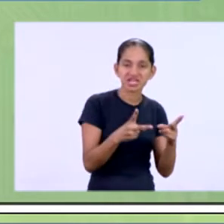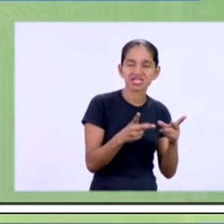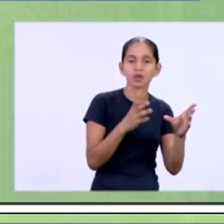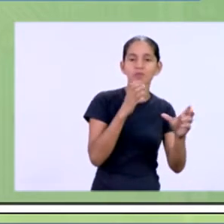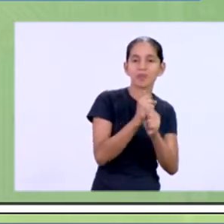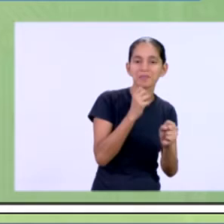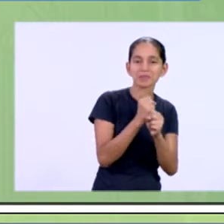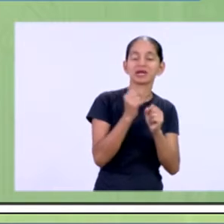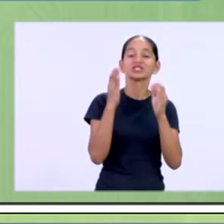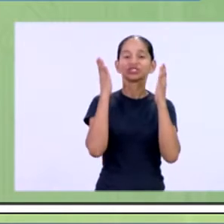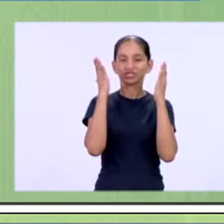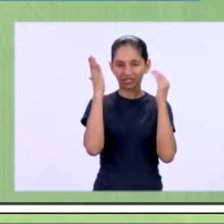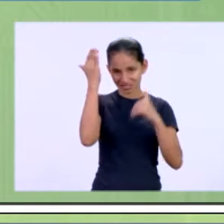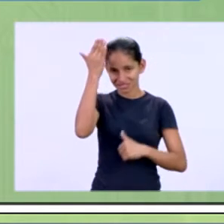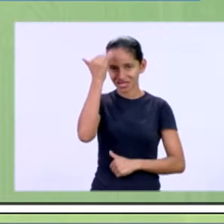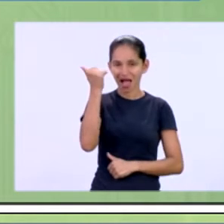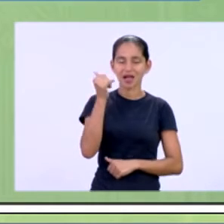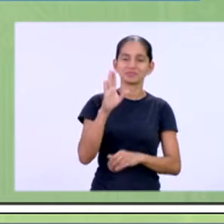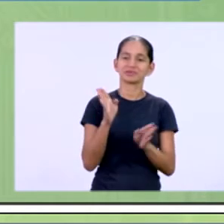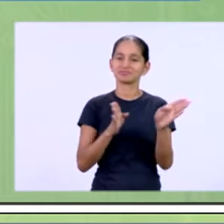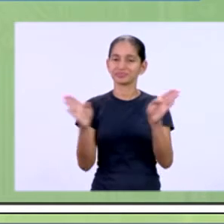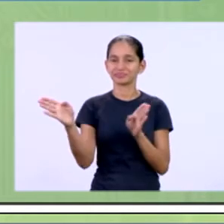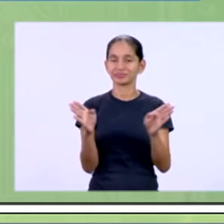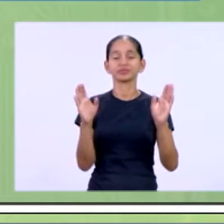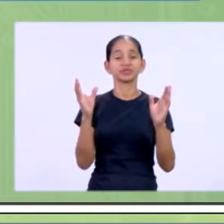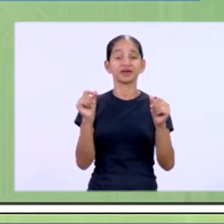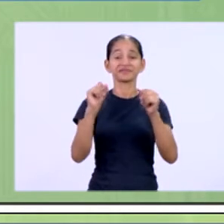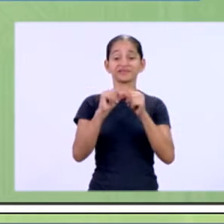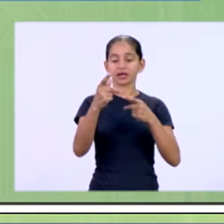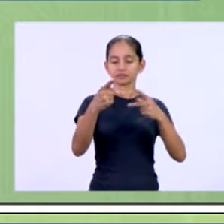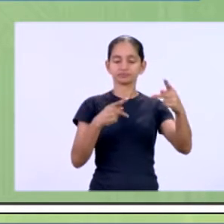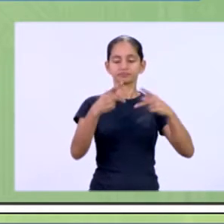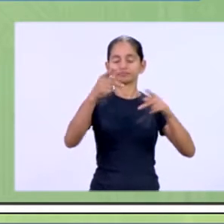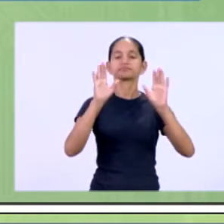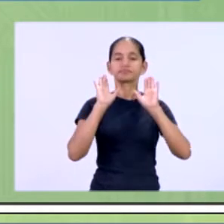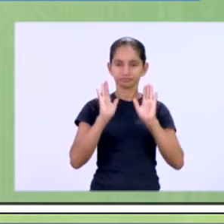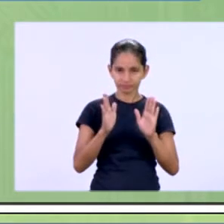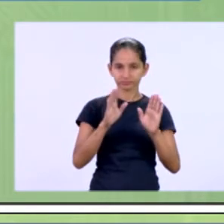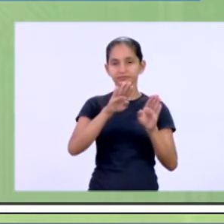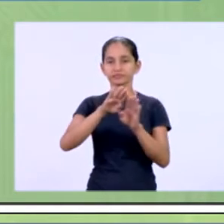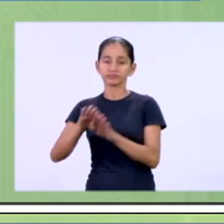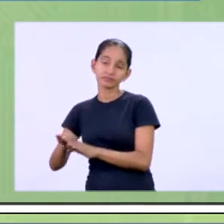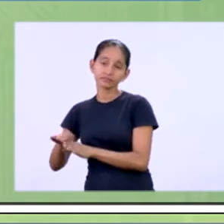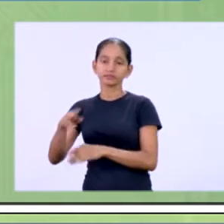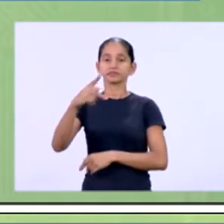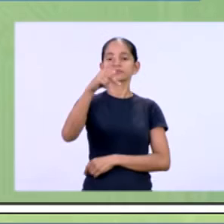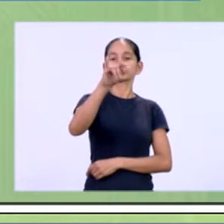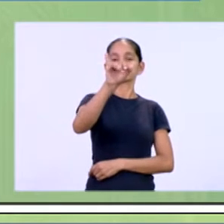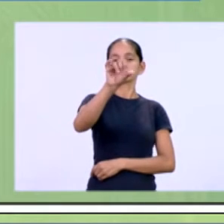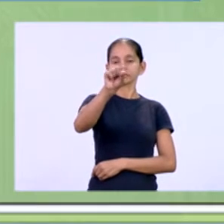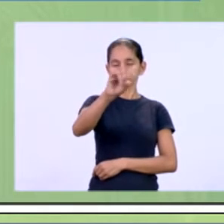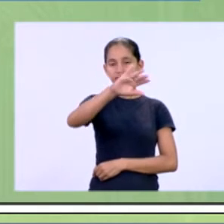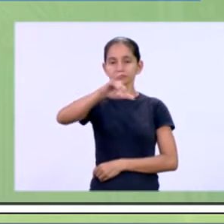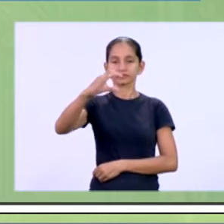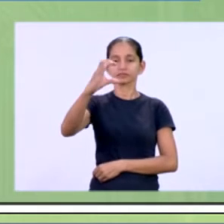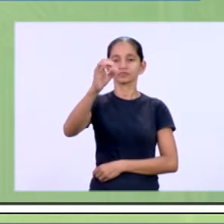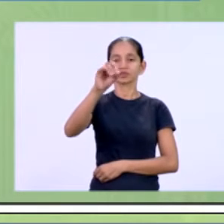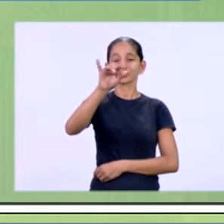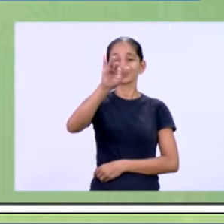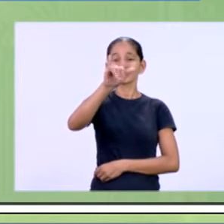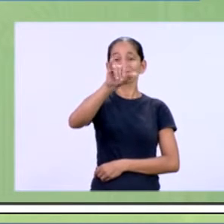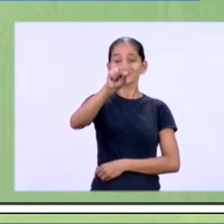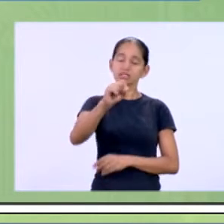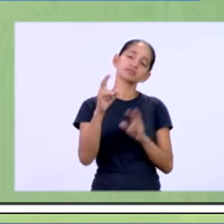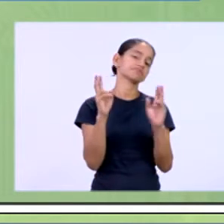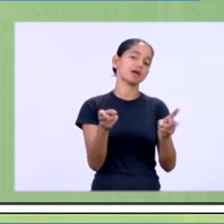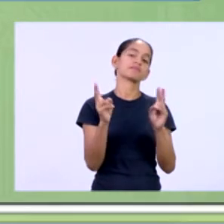o cálculo do IRPJ e contribuição social. Beleza? PIS, COFINS são calculados com base em alíquotas